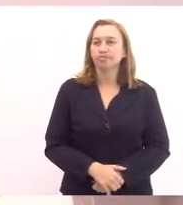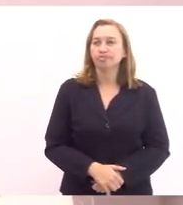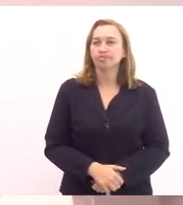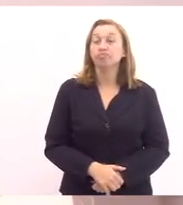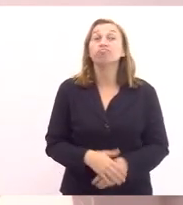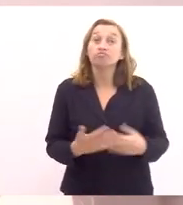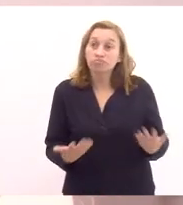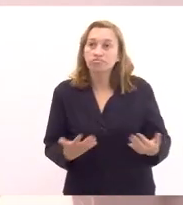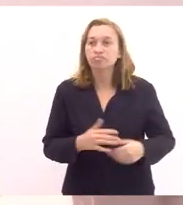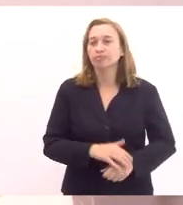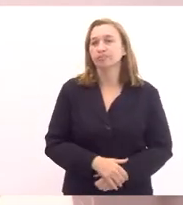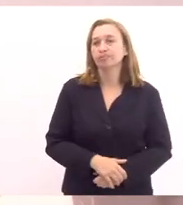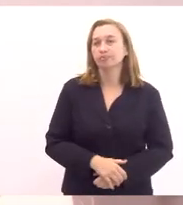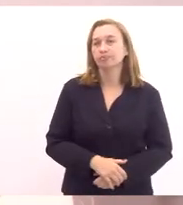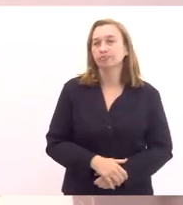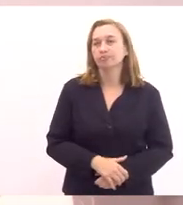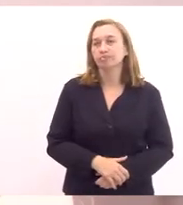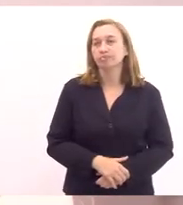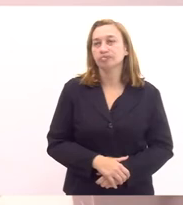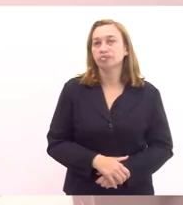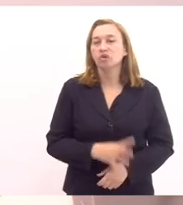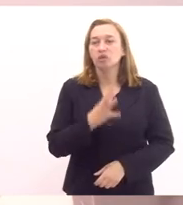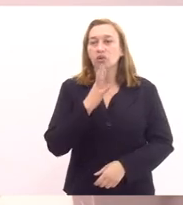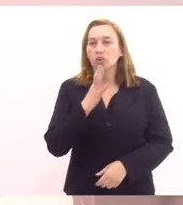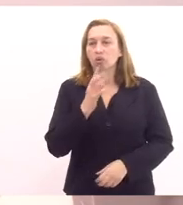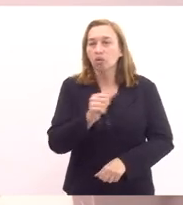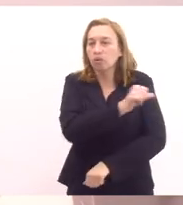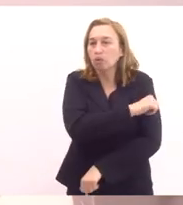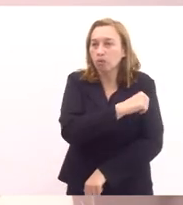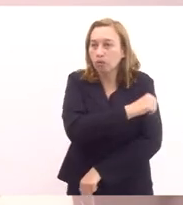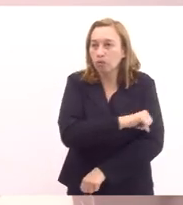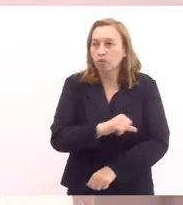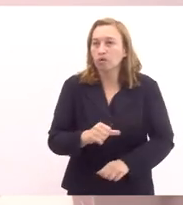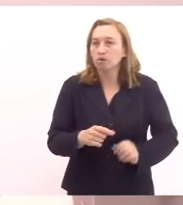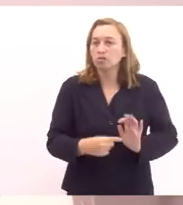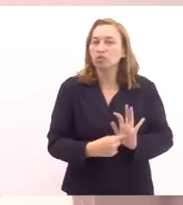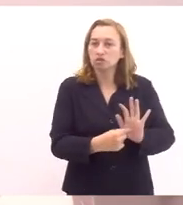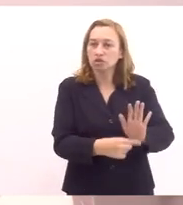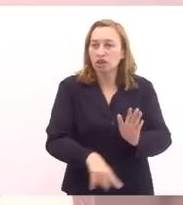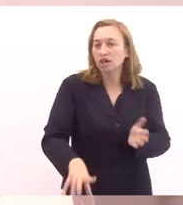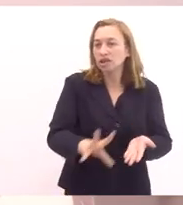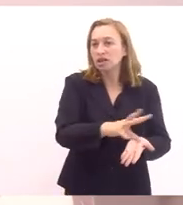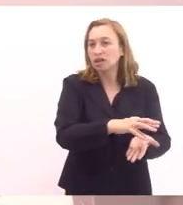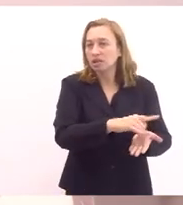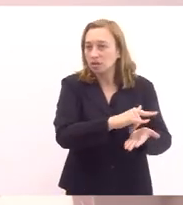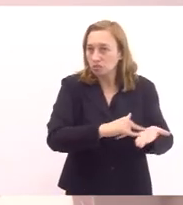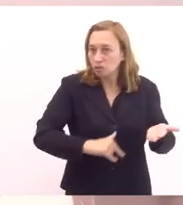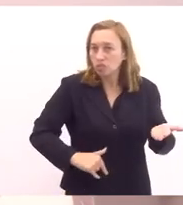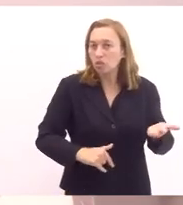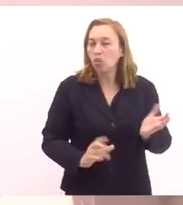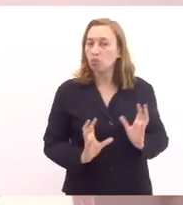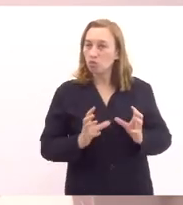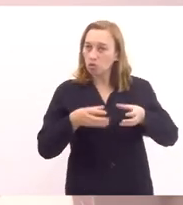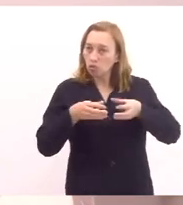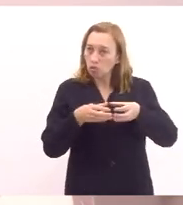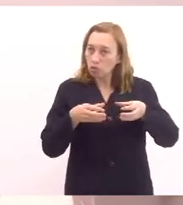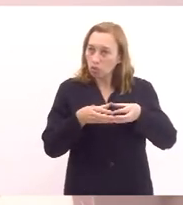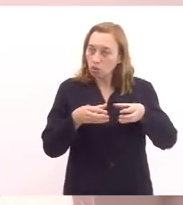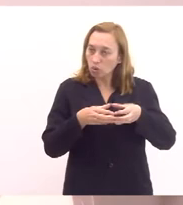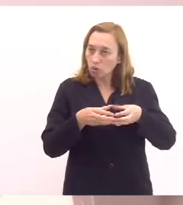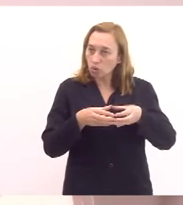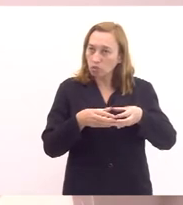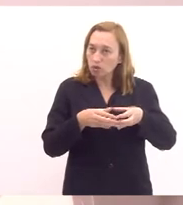então aí eu conheço né porque a enfermagem ela tá citada neste documento como um grupo Oi